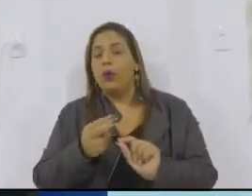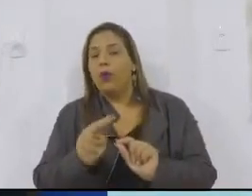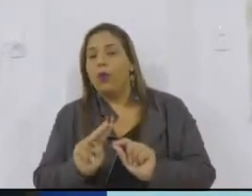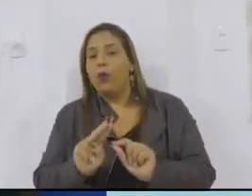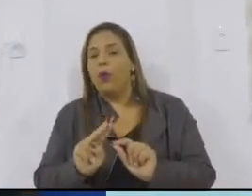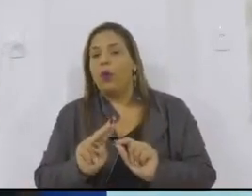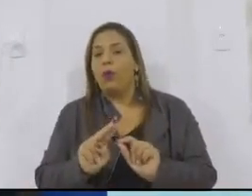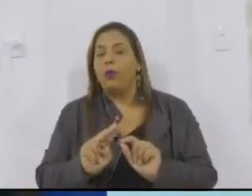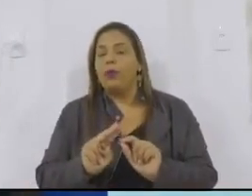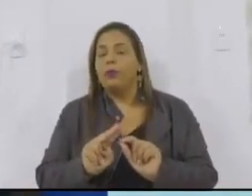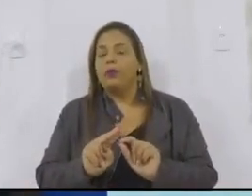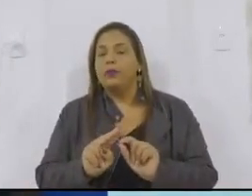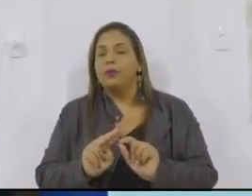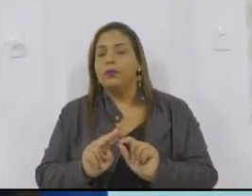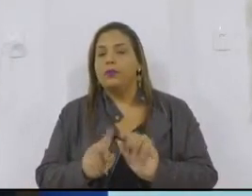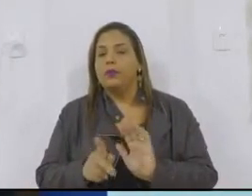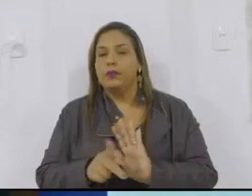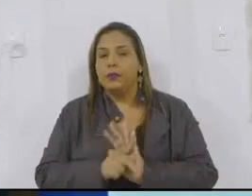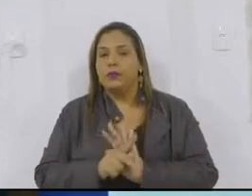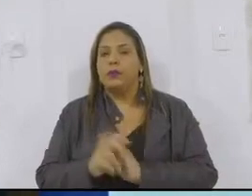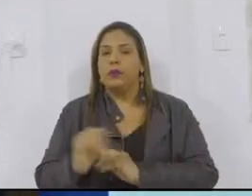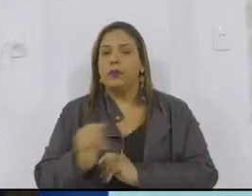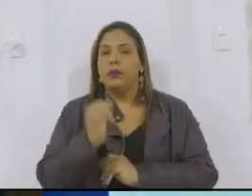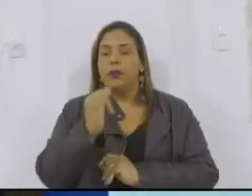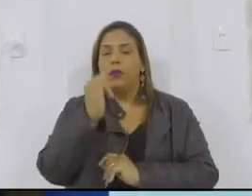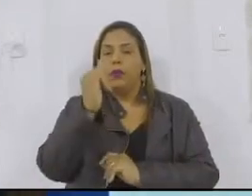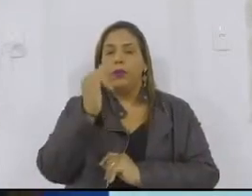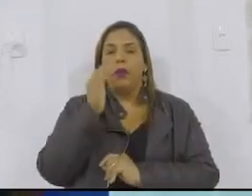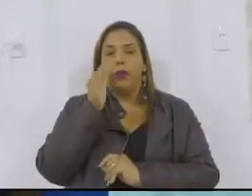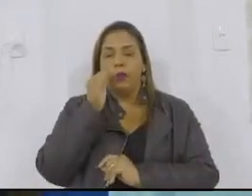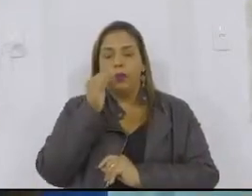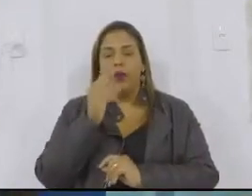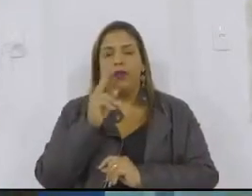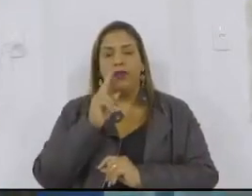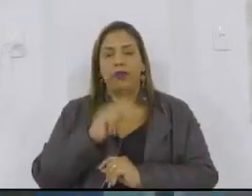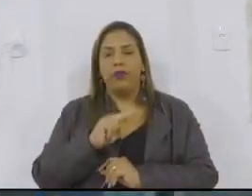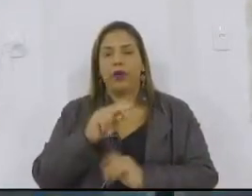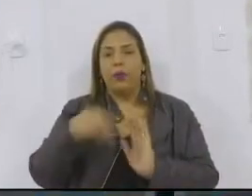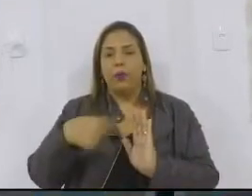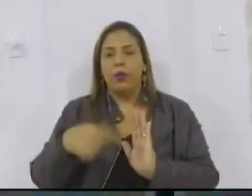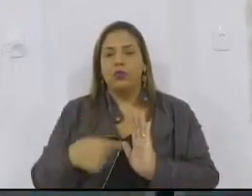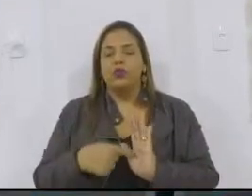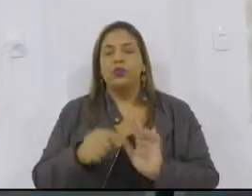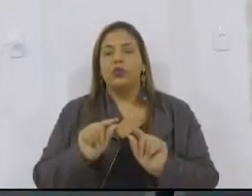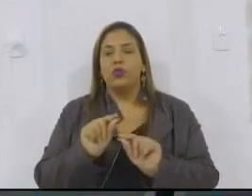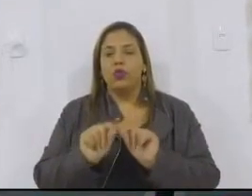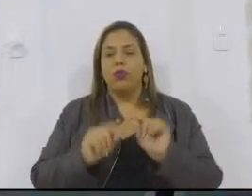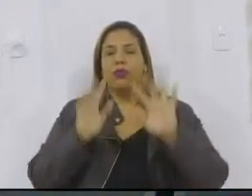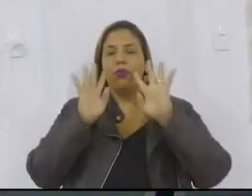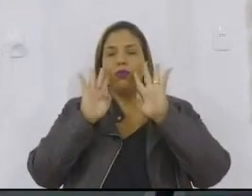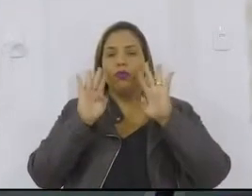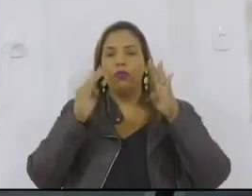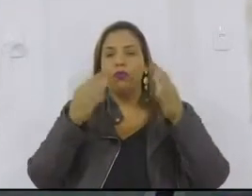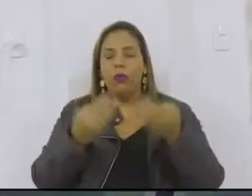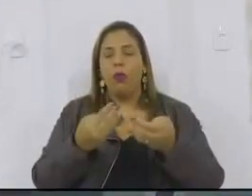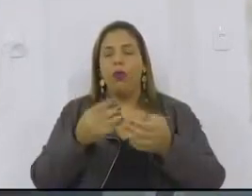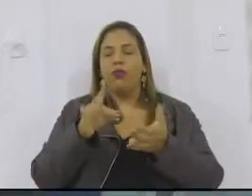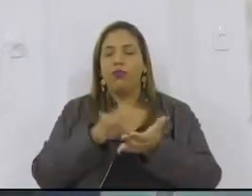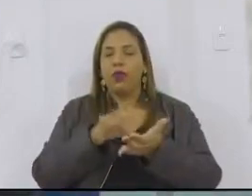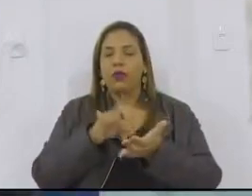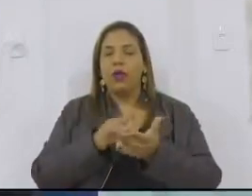seu peculiar interesse, visando adaptá-la à realidade e